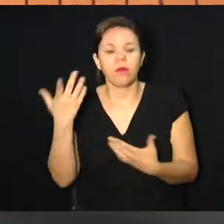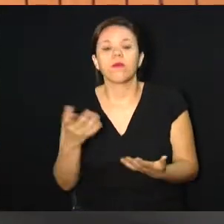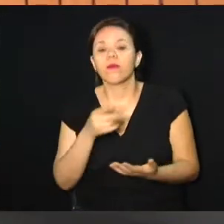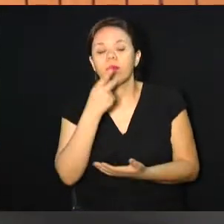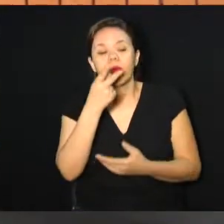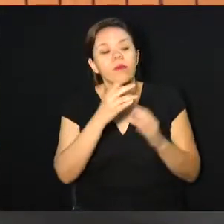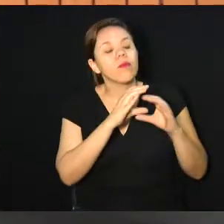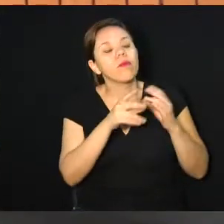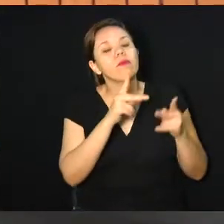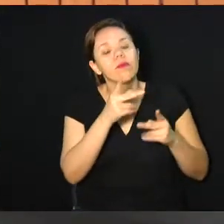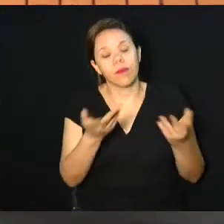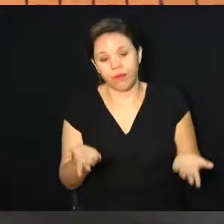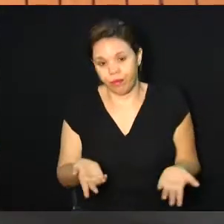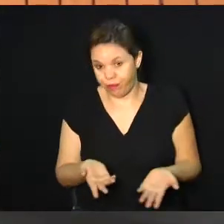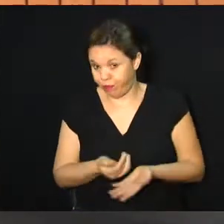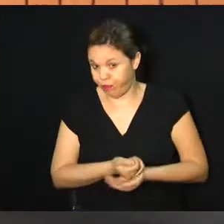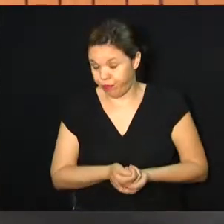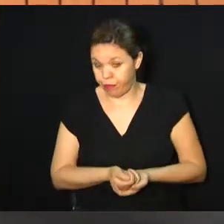essas pessoas?